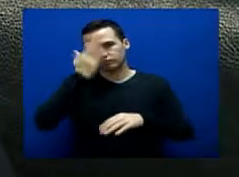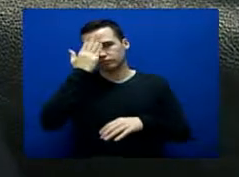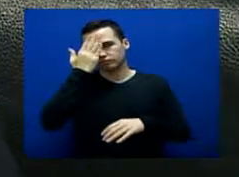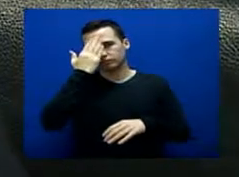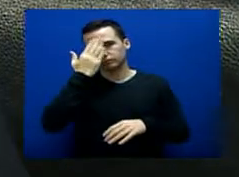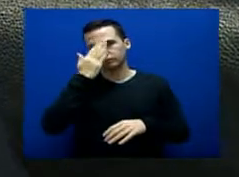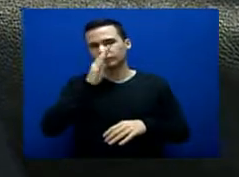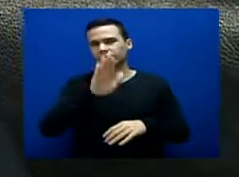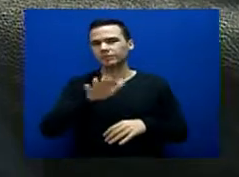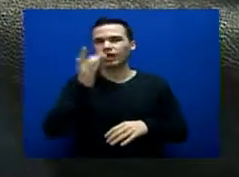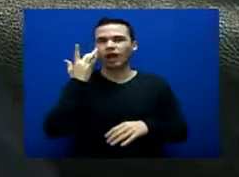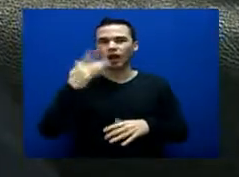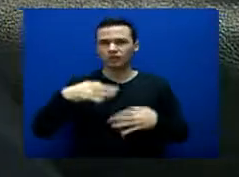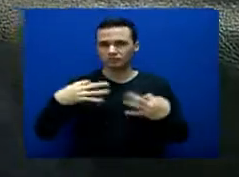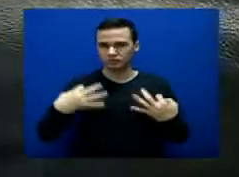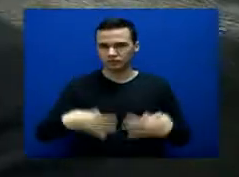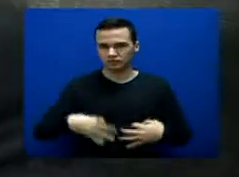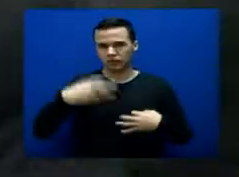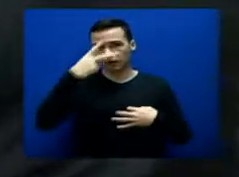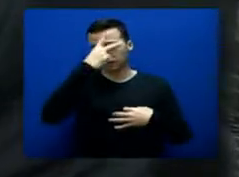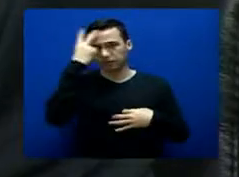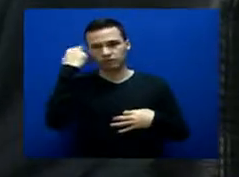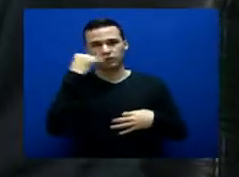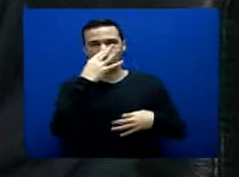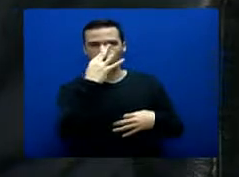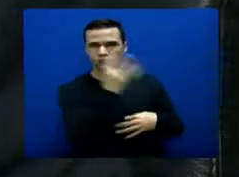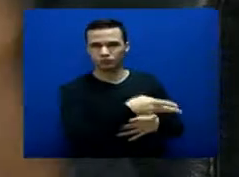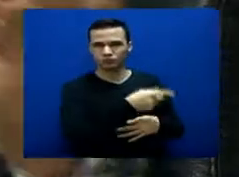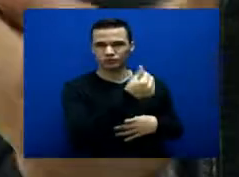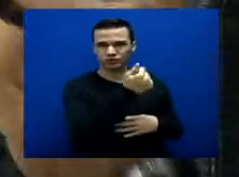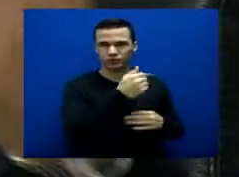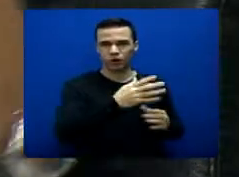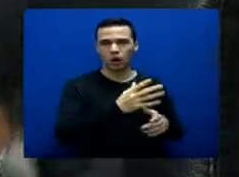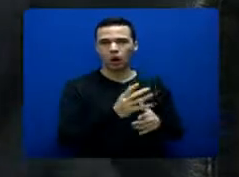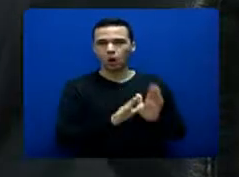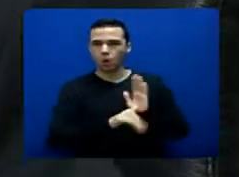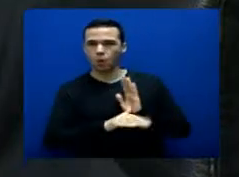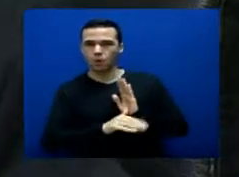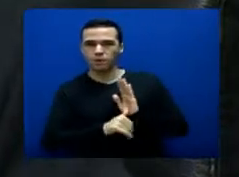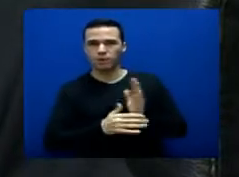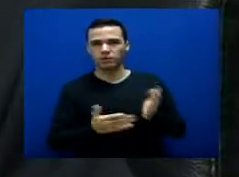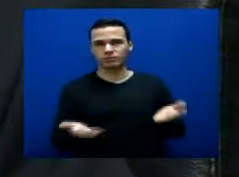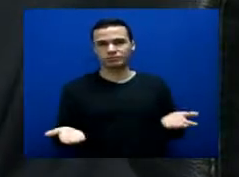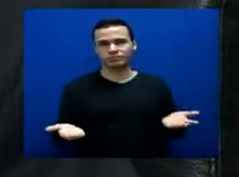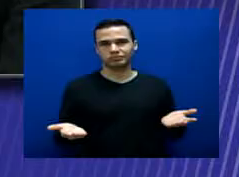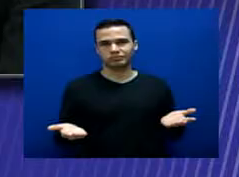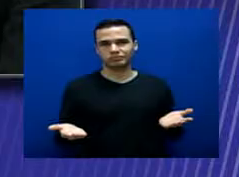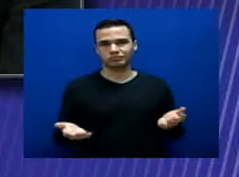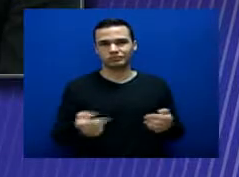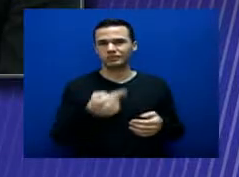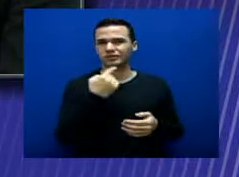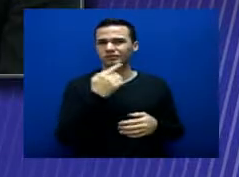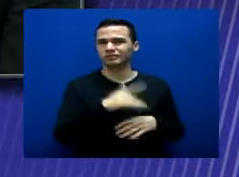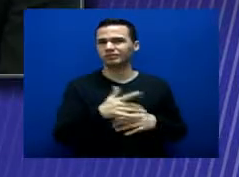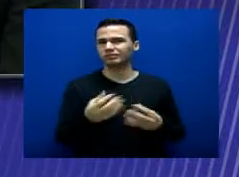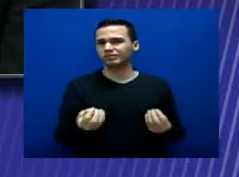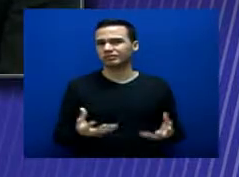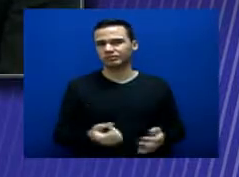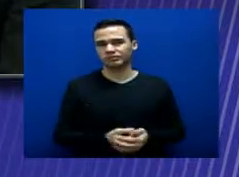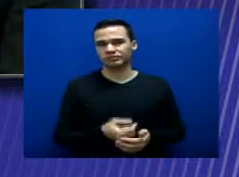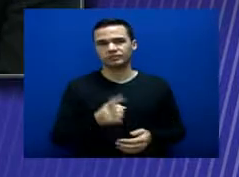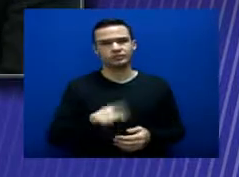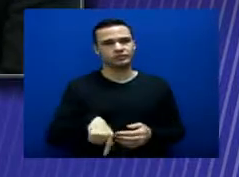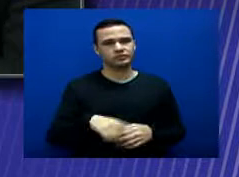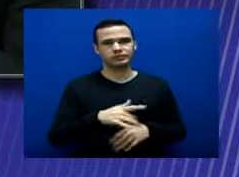Eu sei que o povo quer. Agora, você acha justo... alguém dizer que eu vou roubar o dinheiro, por isso eu estou fazendo a emenda. Alguém falou isso, falou besteira, verdade. Isso é um absurdo. Isso não é verdade. Isso é